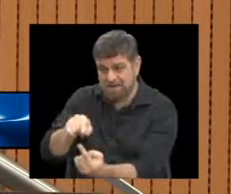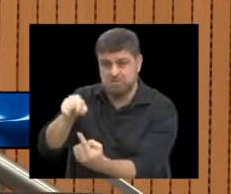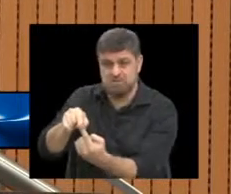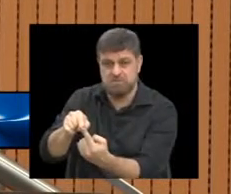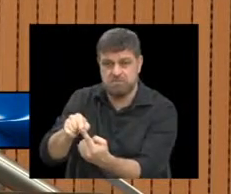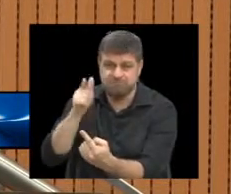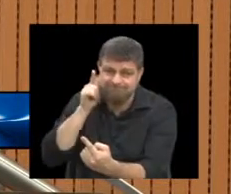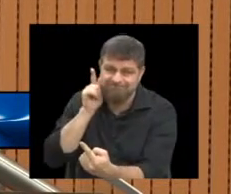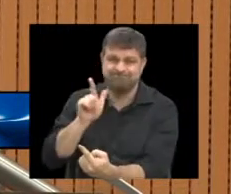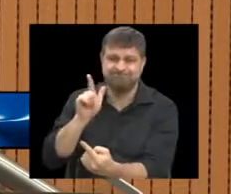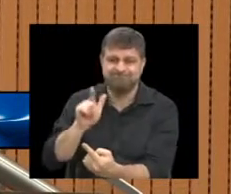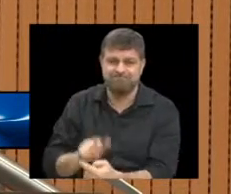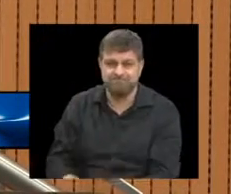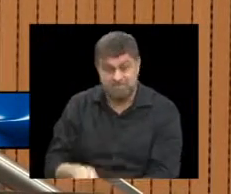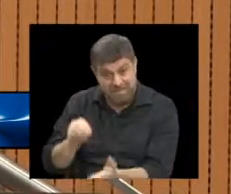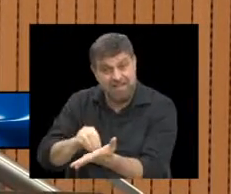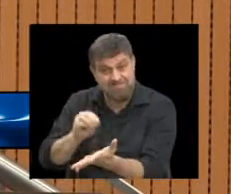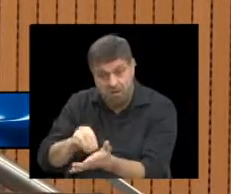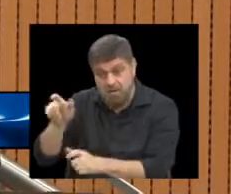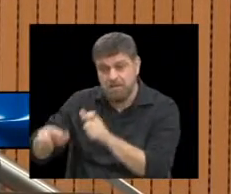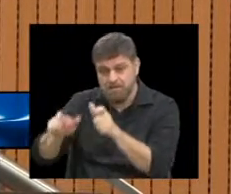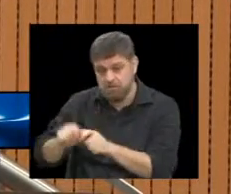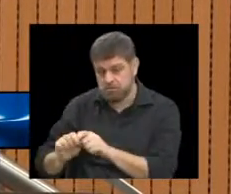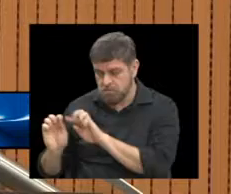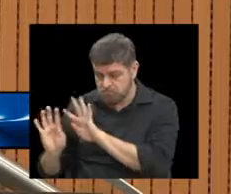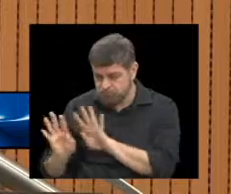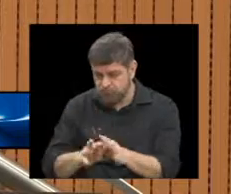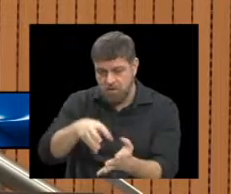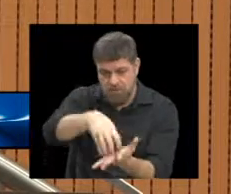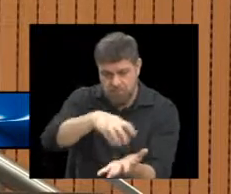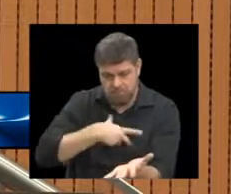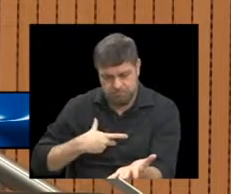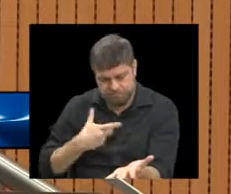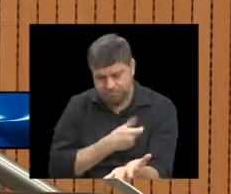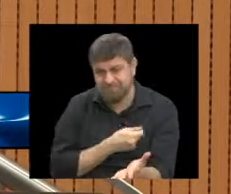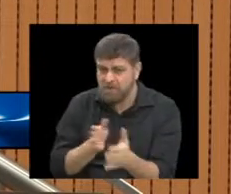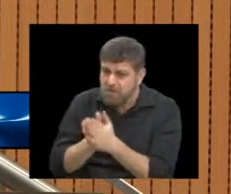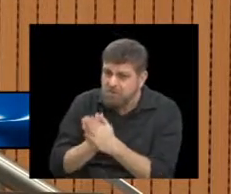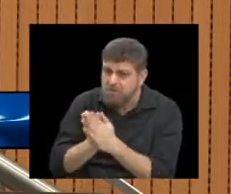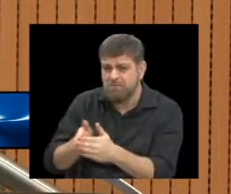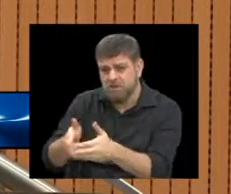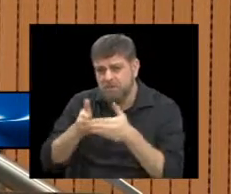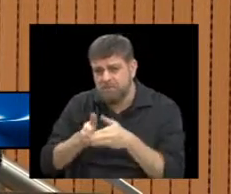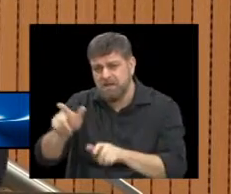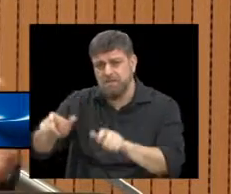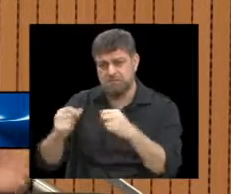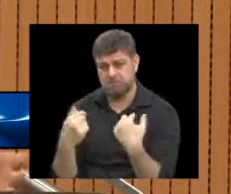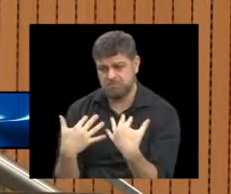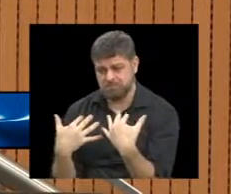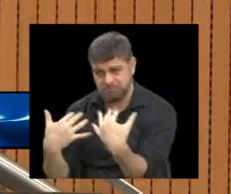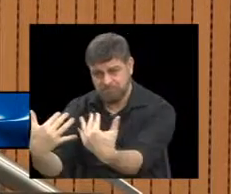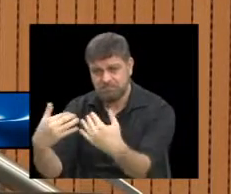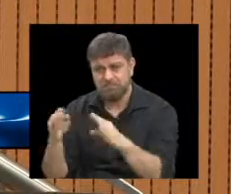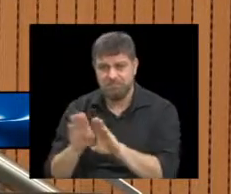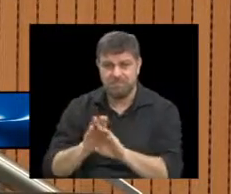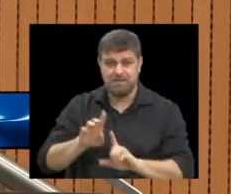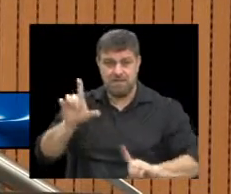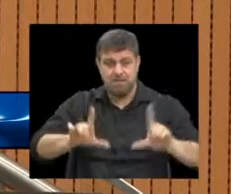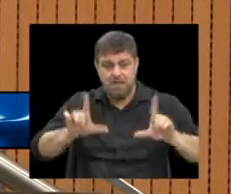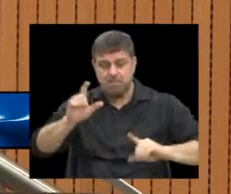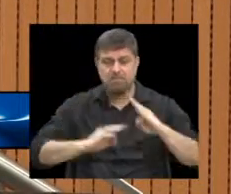Então fica aqui o meu apelo, o apelo desse vereador, as pessoas que estão aqui no plenário, as pessoas que nos